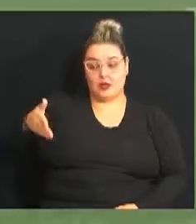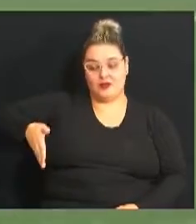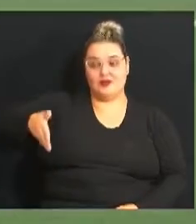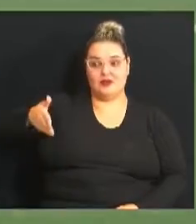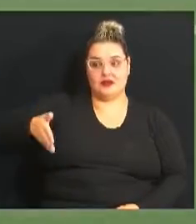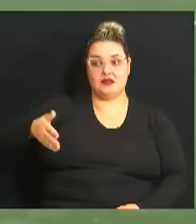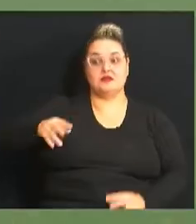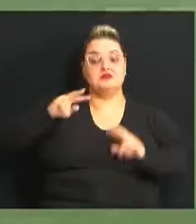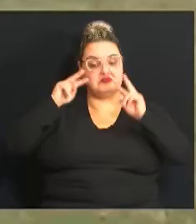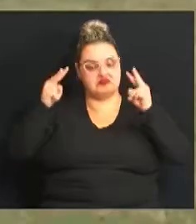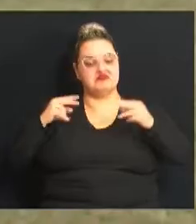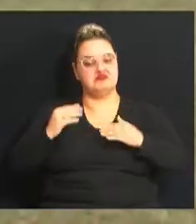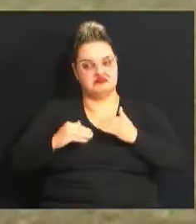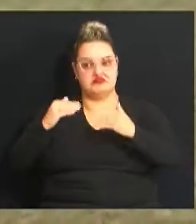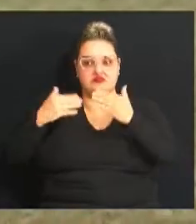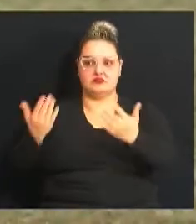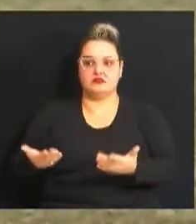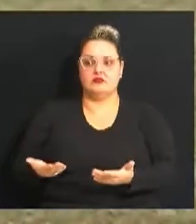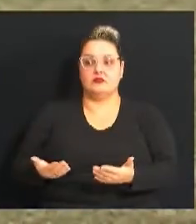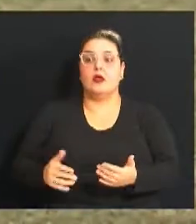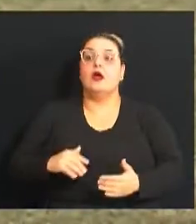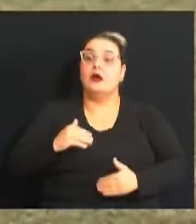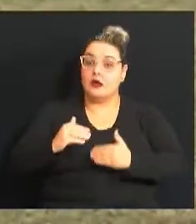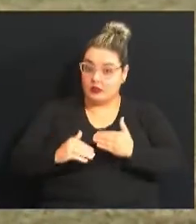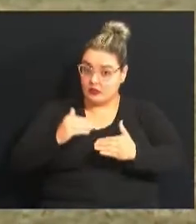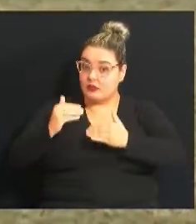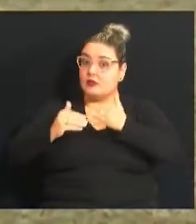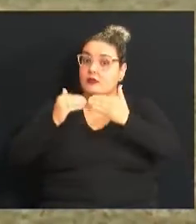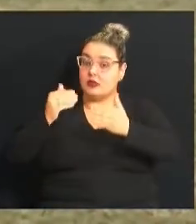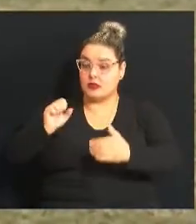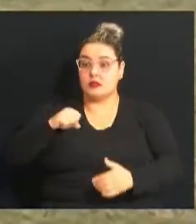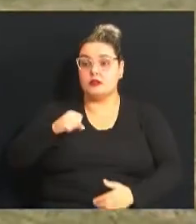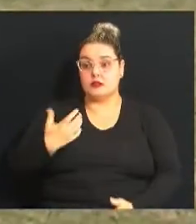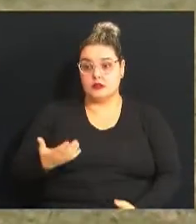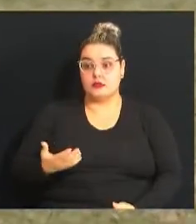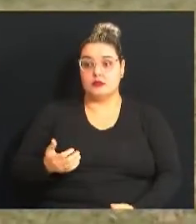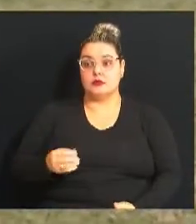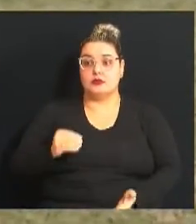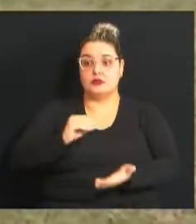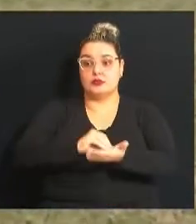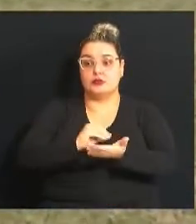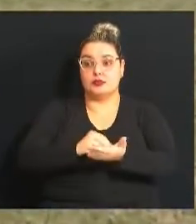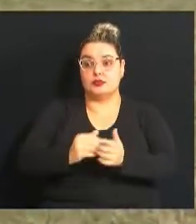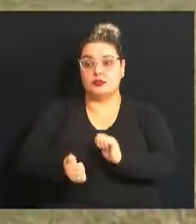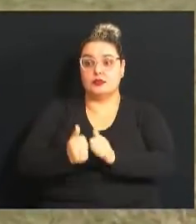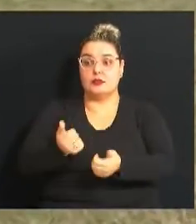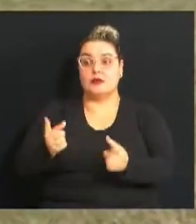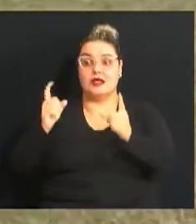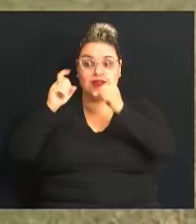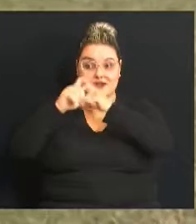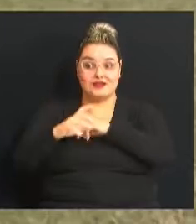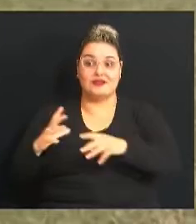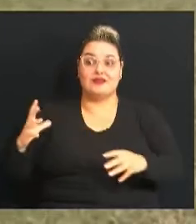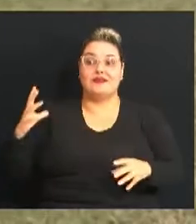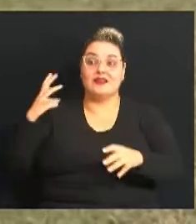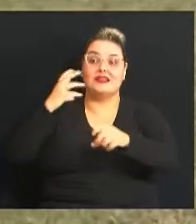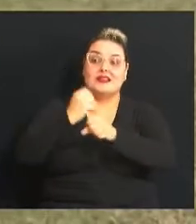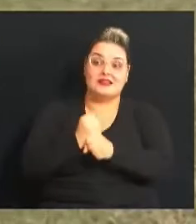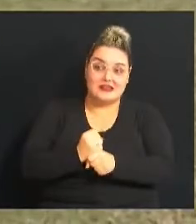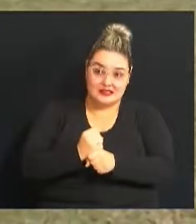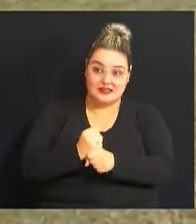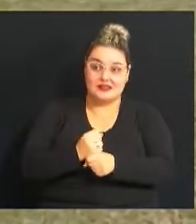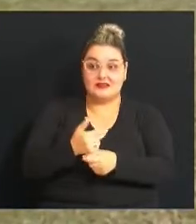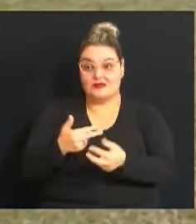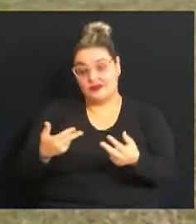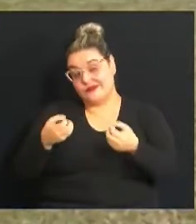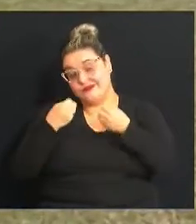uma evolução. Que vem evoluindo bastante, né, nos últimos jogos, só que fica difícil você pontuar e tirar coisas boas